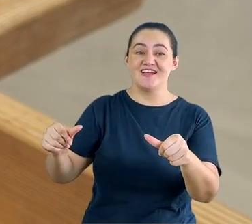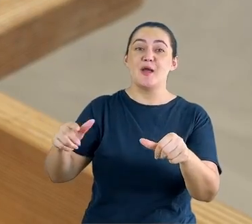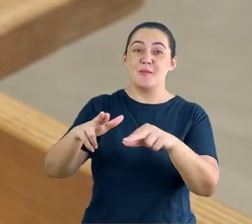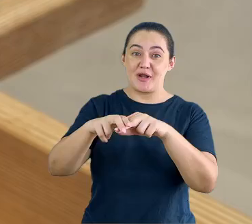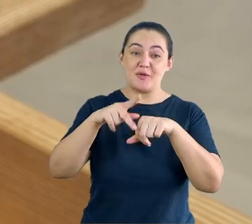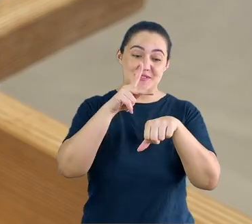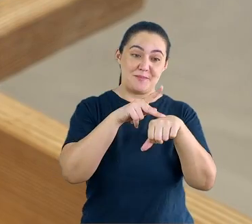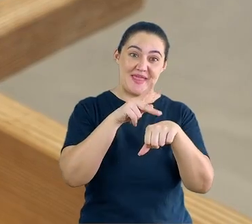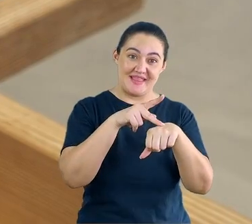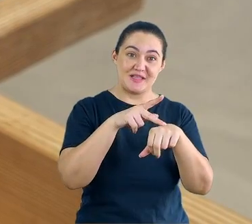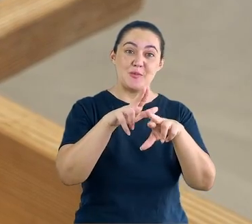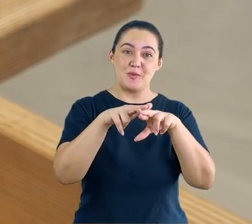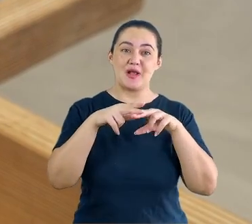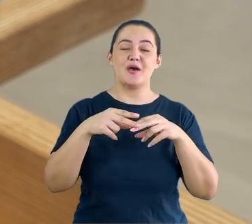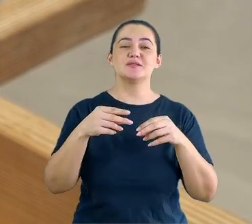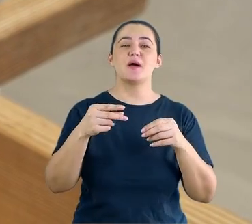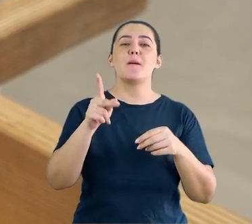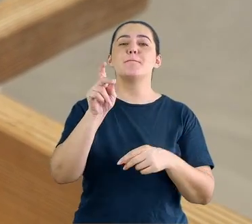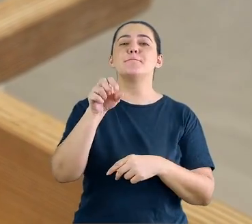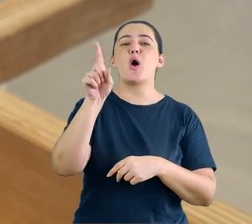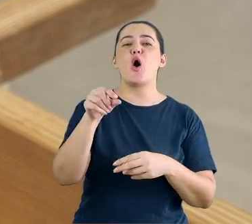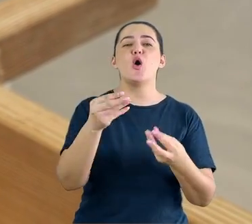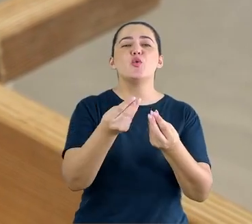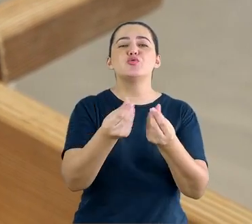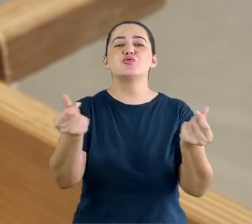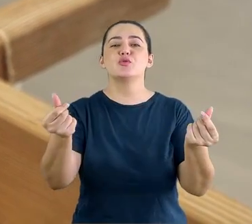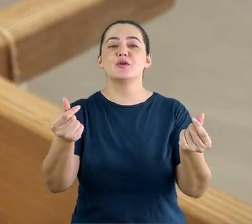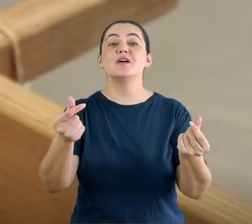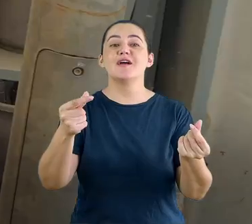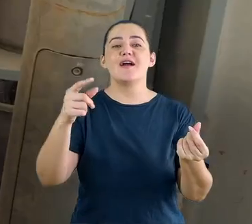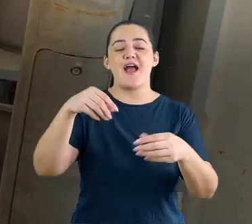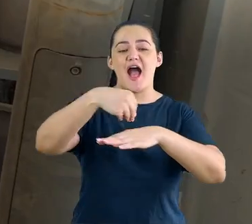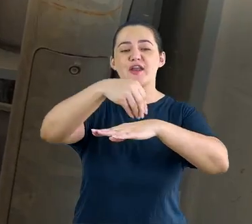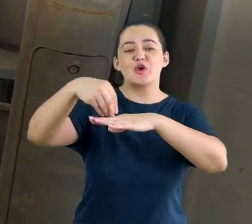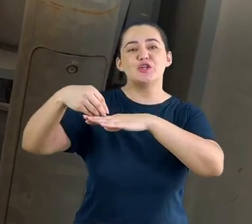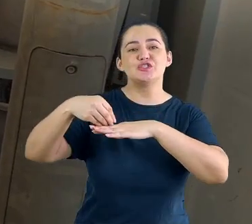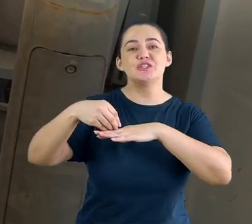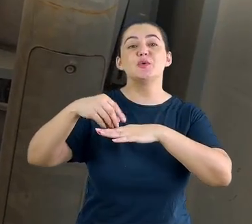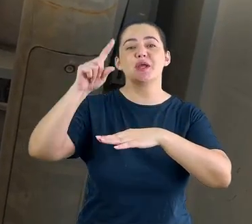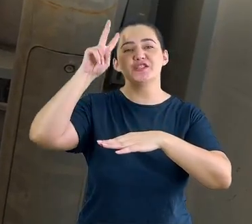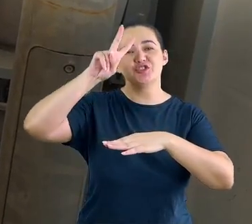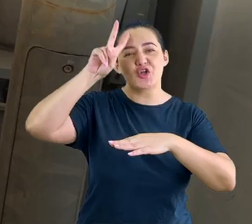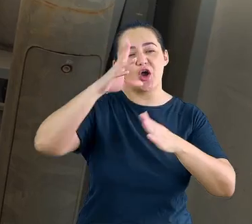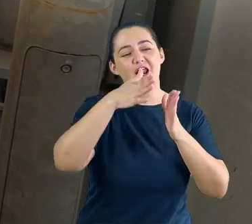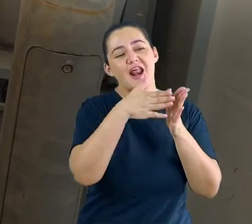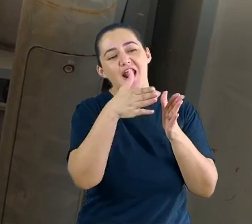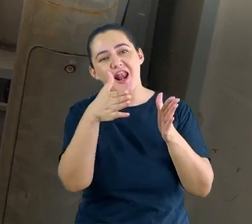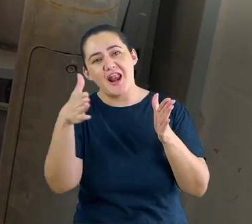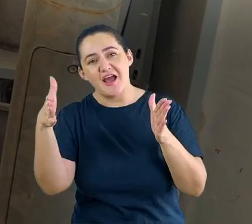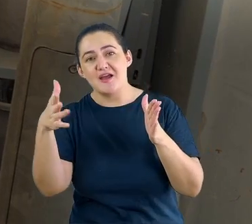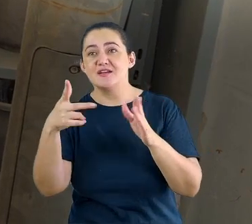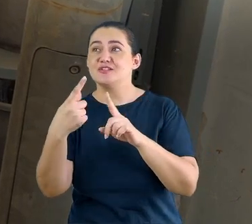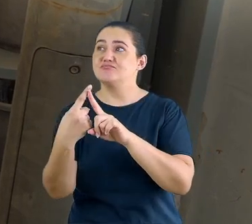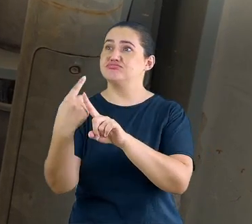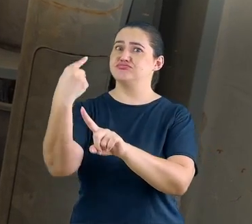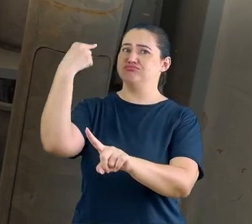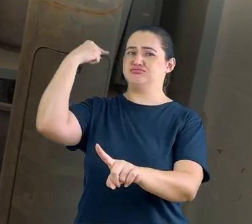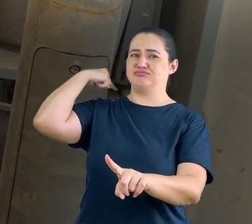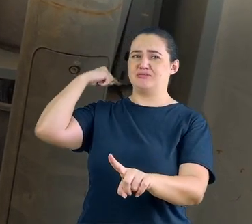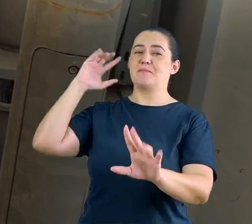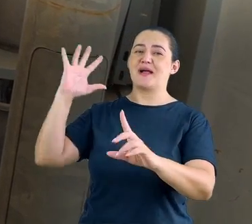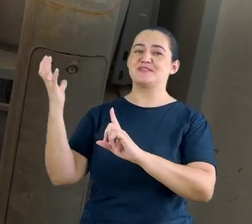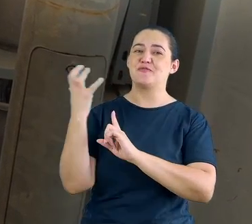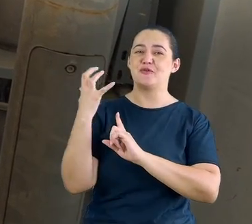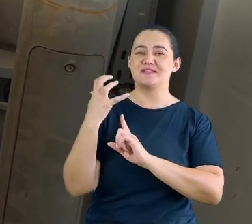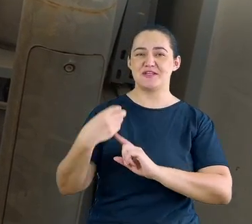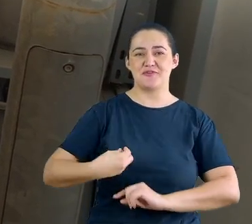dessas pedras e desta poeira, a arqueologia reconstrói uma história que, apesar de estar distante de nós há milênios, ainda